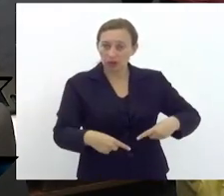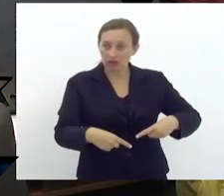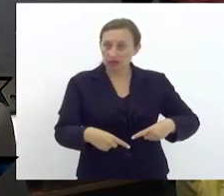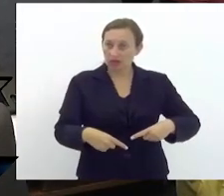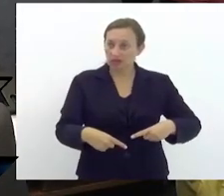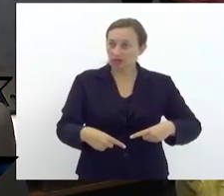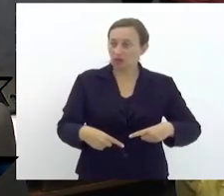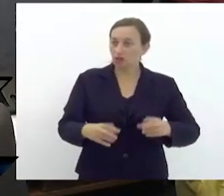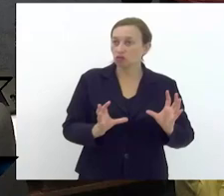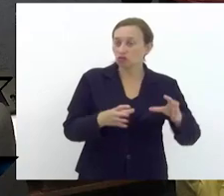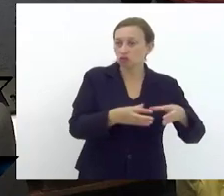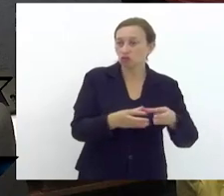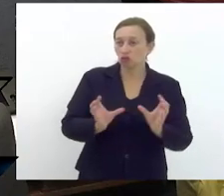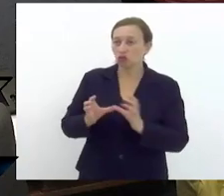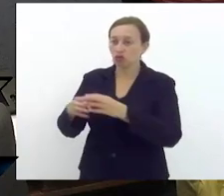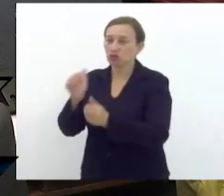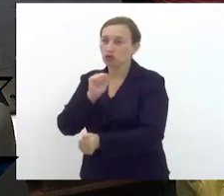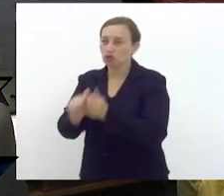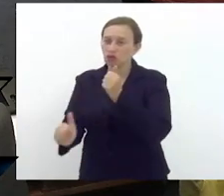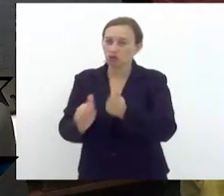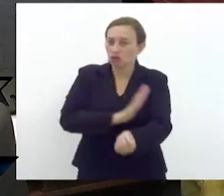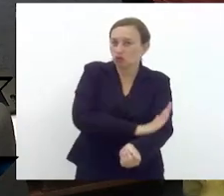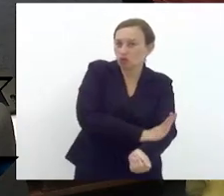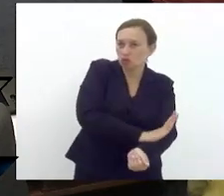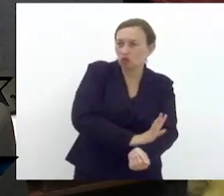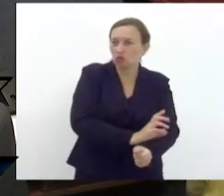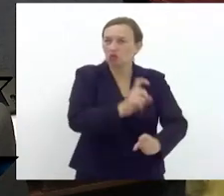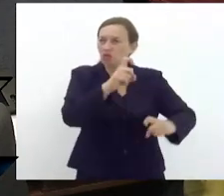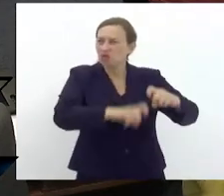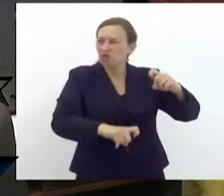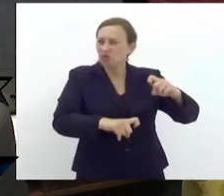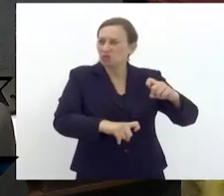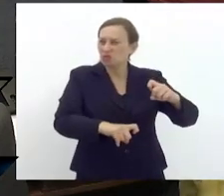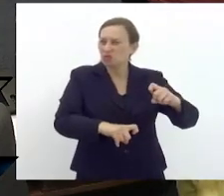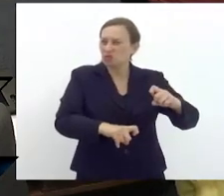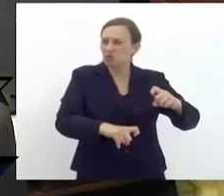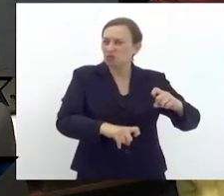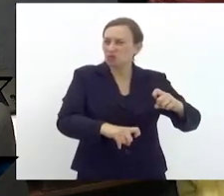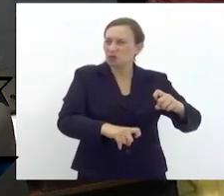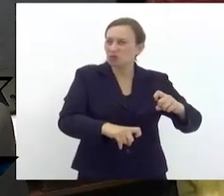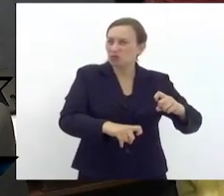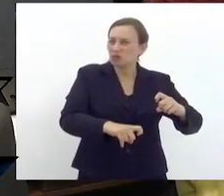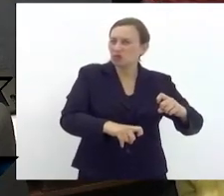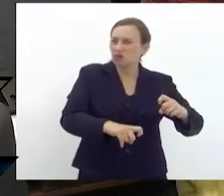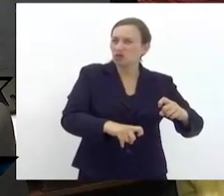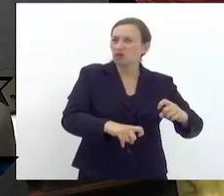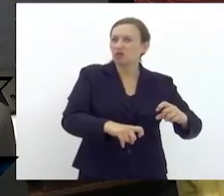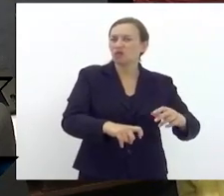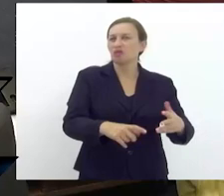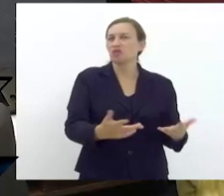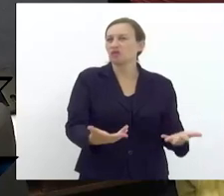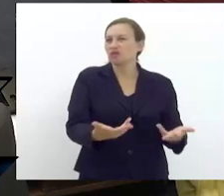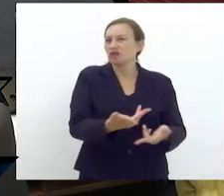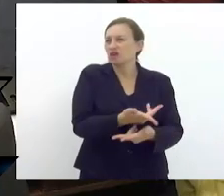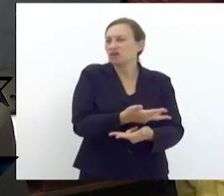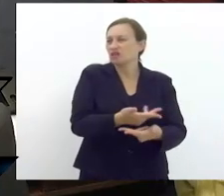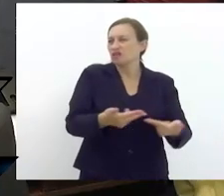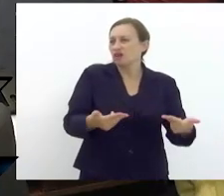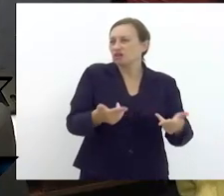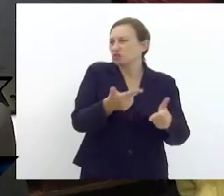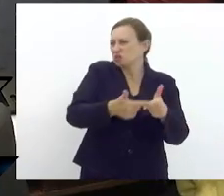racismo estupros enfim um mar um mar de